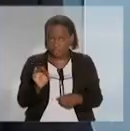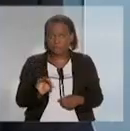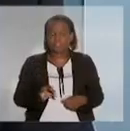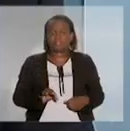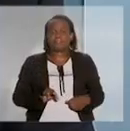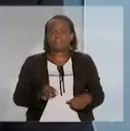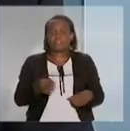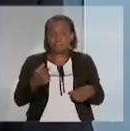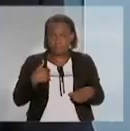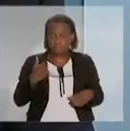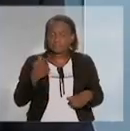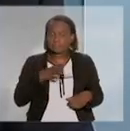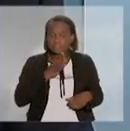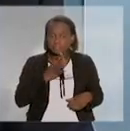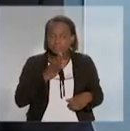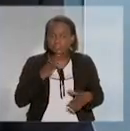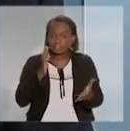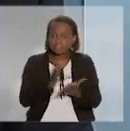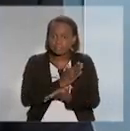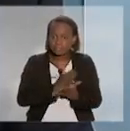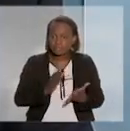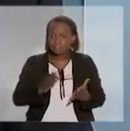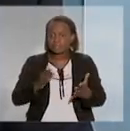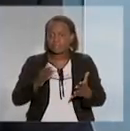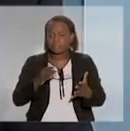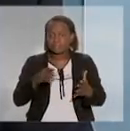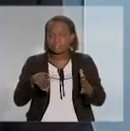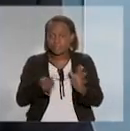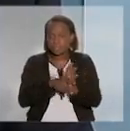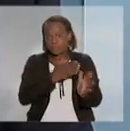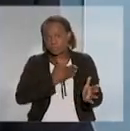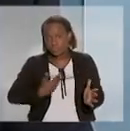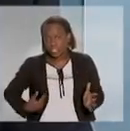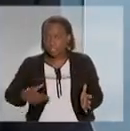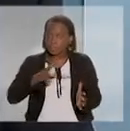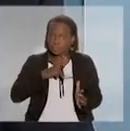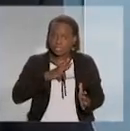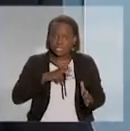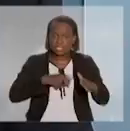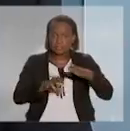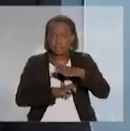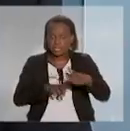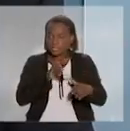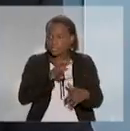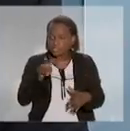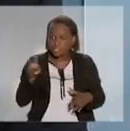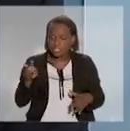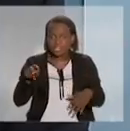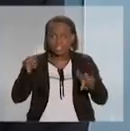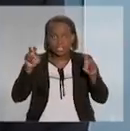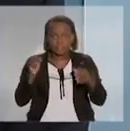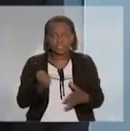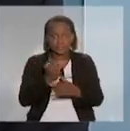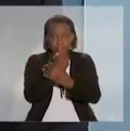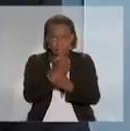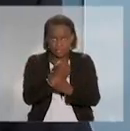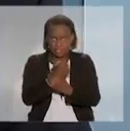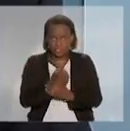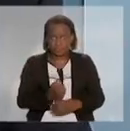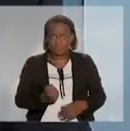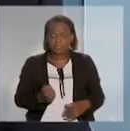2010, e eu conheci algumas instituições públicas e privadas que lidam com o tema